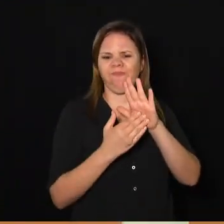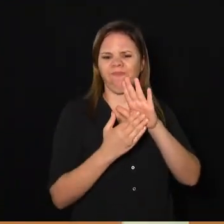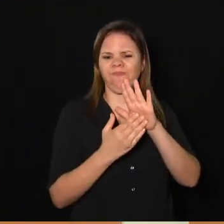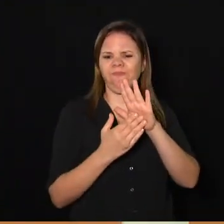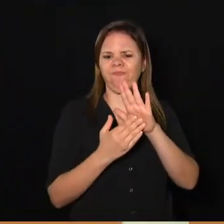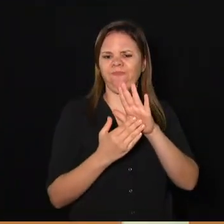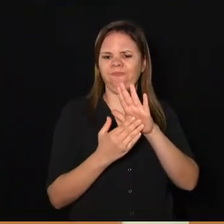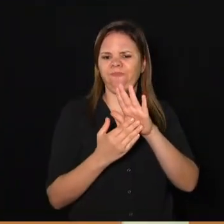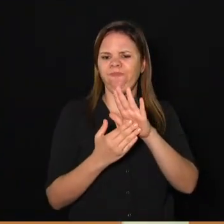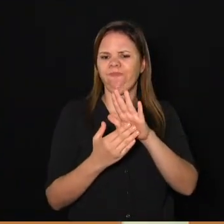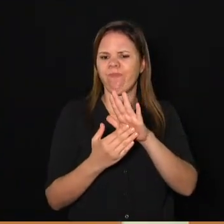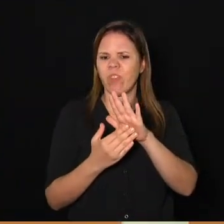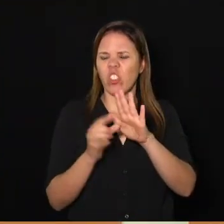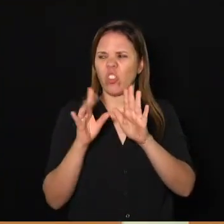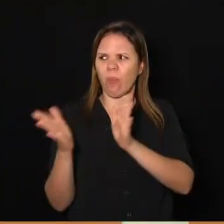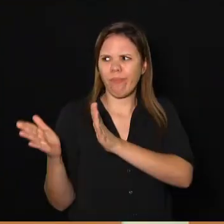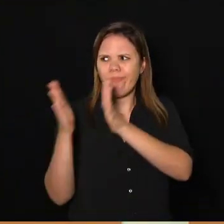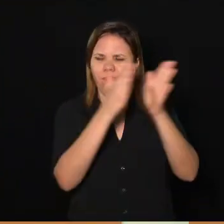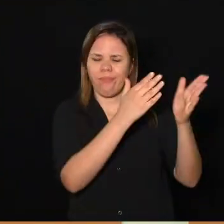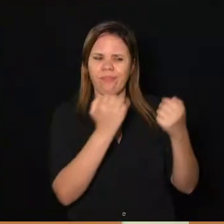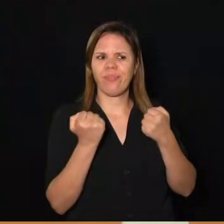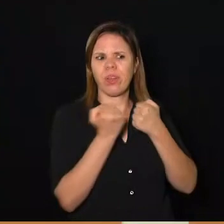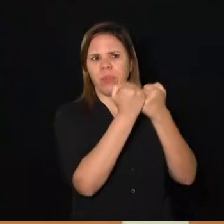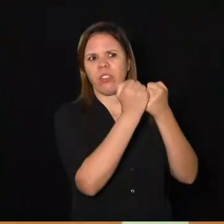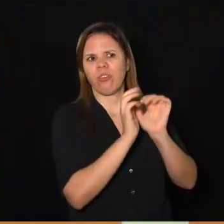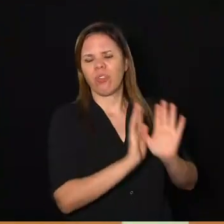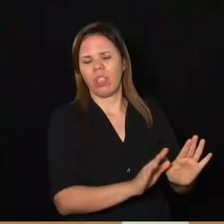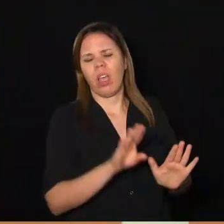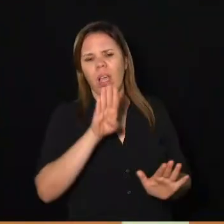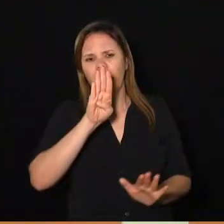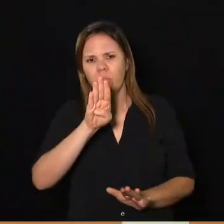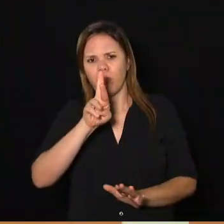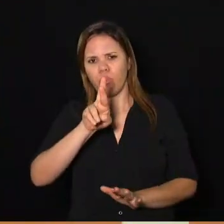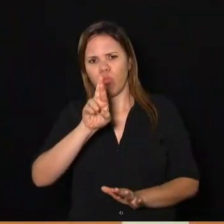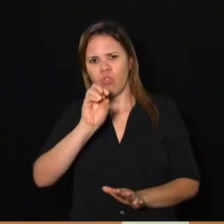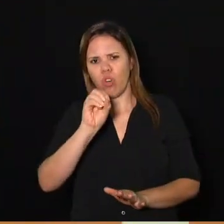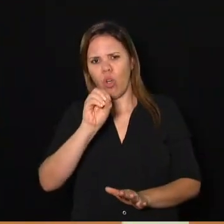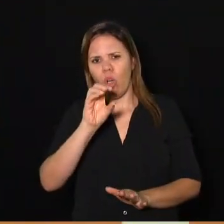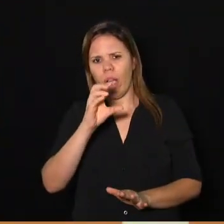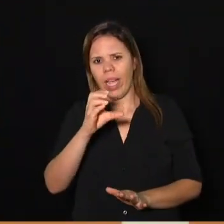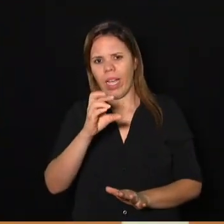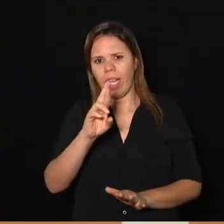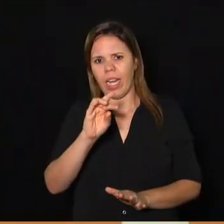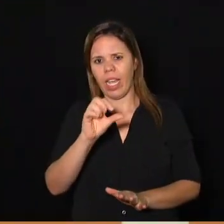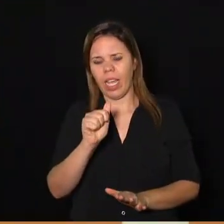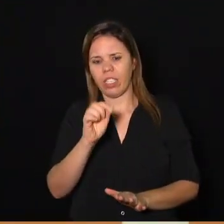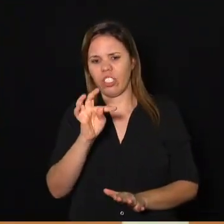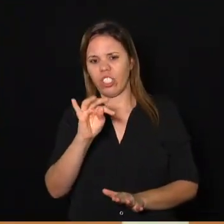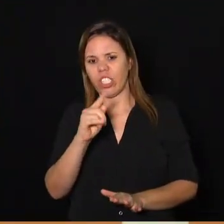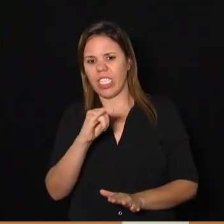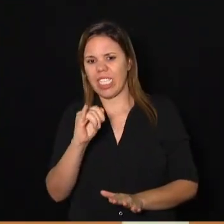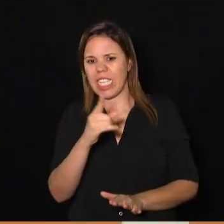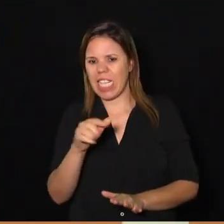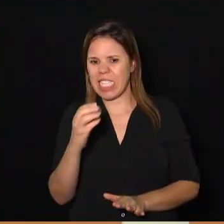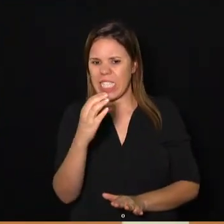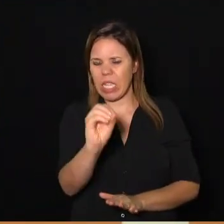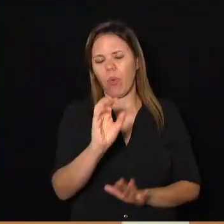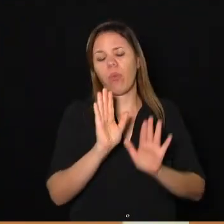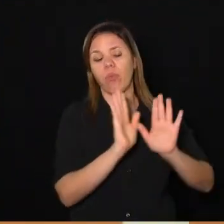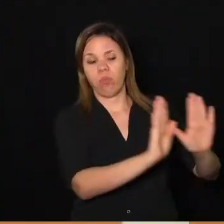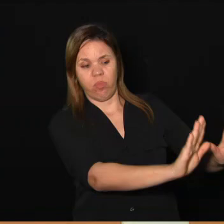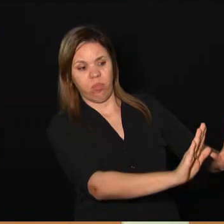favorece um lado somente isso e hoje nós não estamos vendo isso aqui eu dou o meu exemplo eu sou